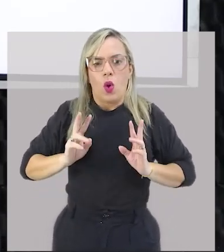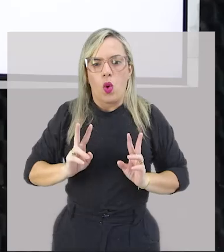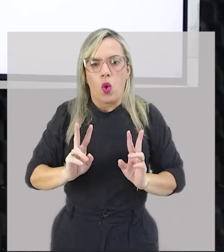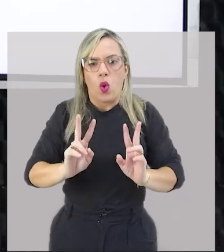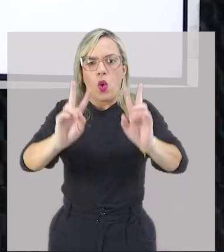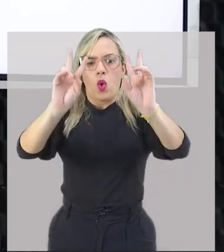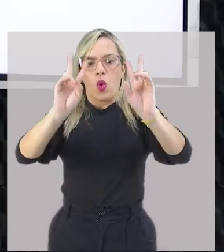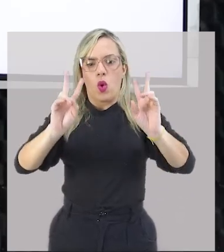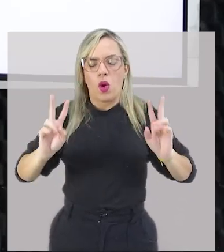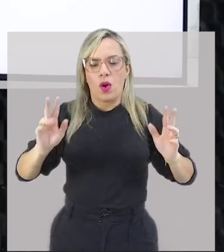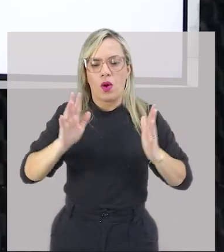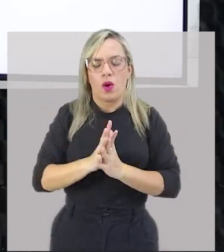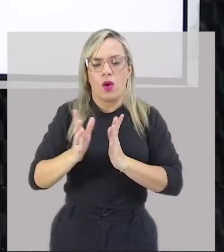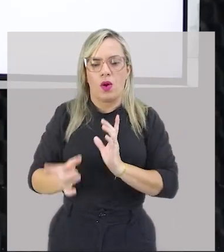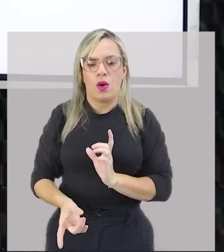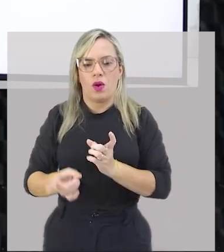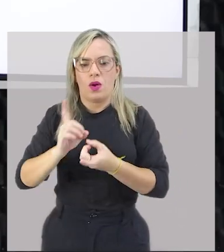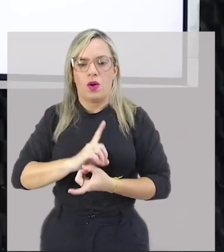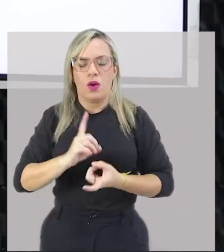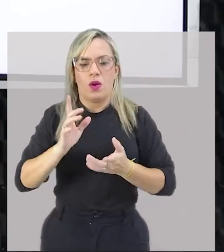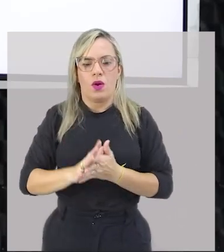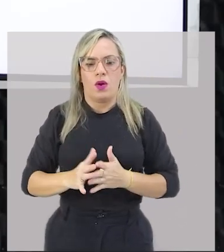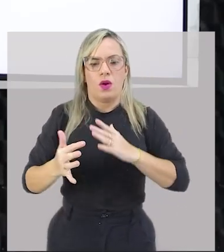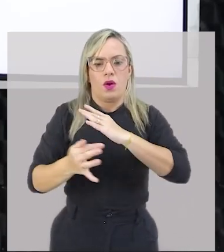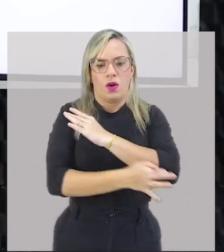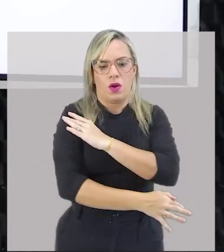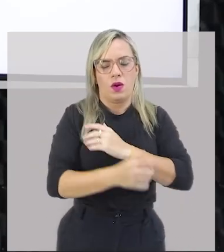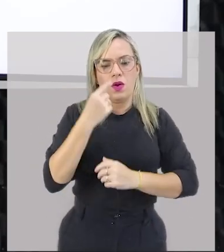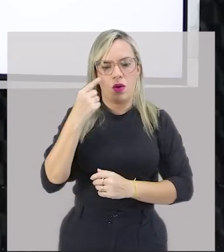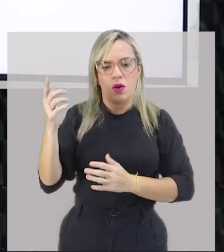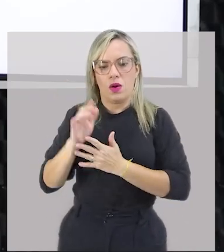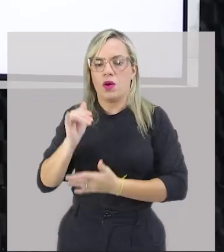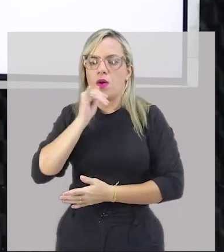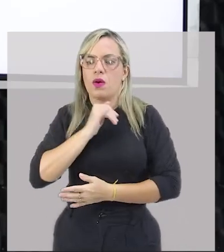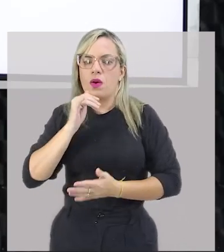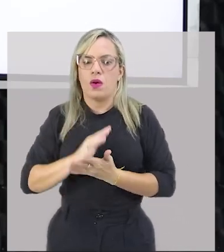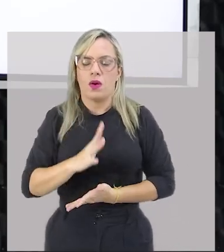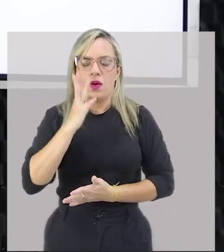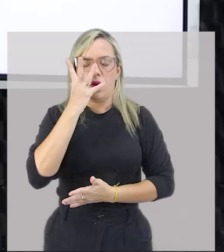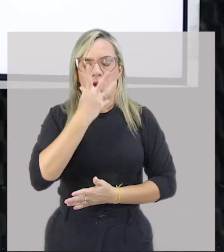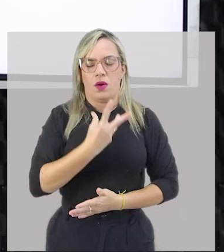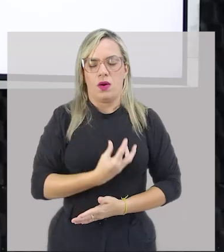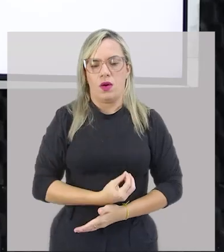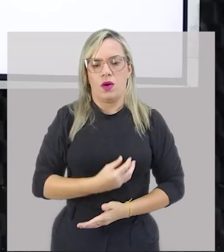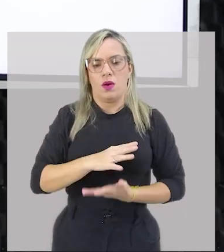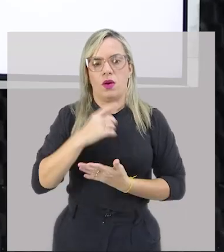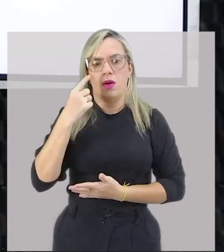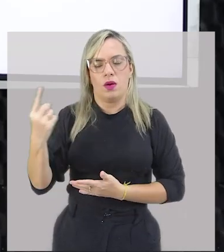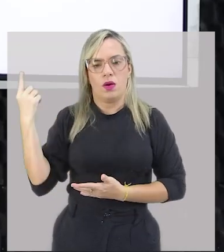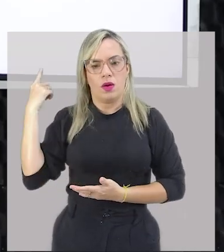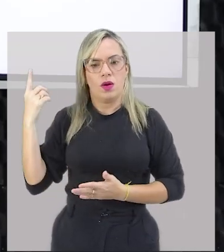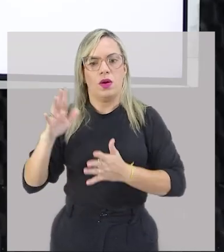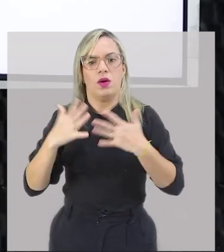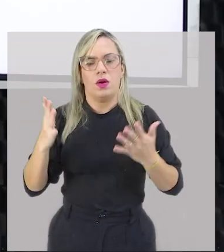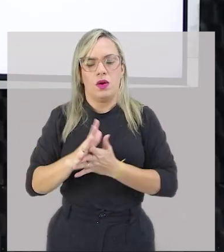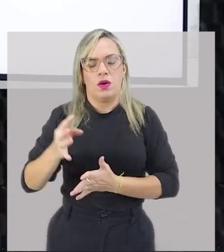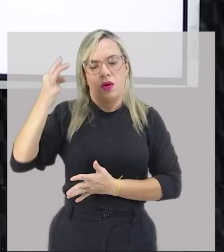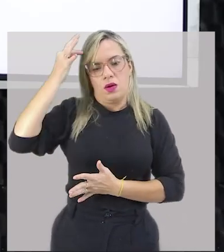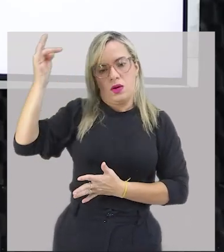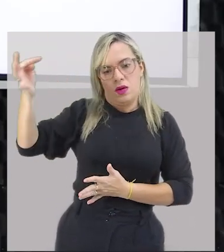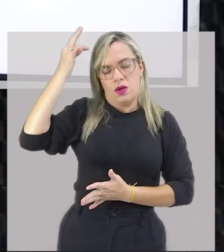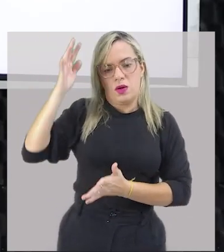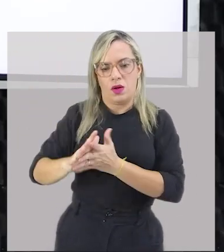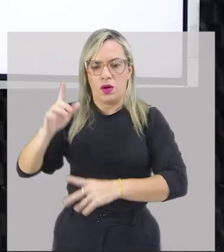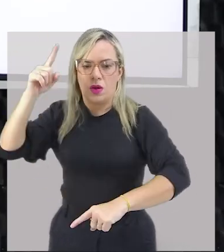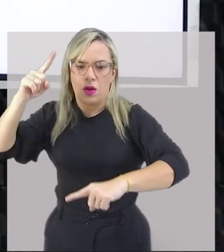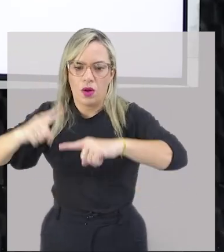contrário. Aí foi o físico italiano Galileu Galilei que disse que esta teoria que se pensava que os corpos